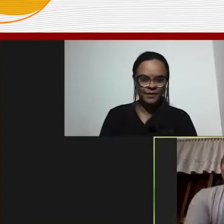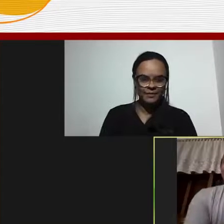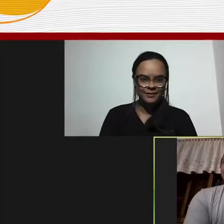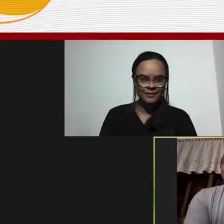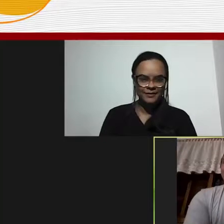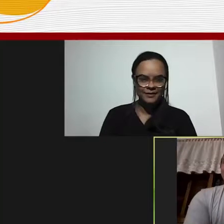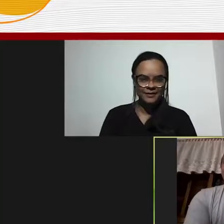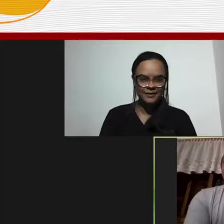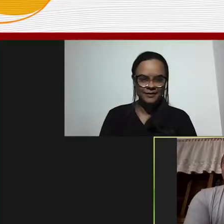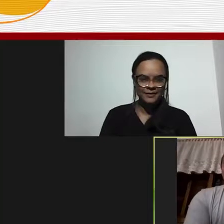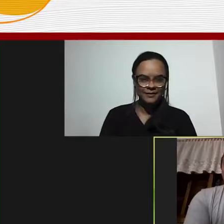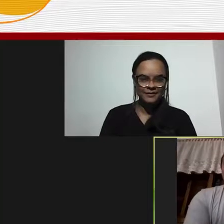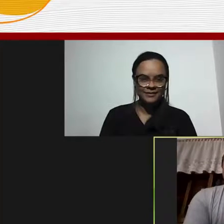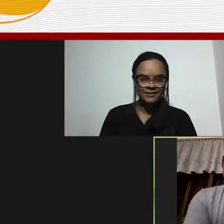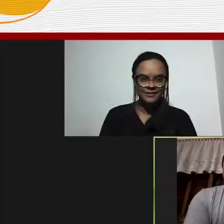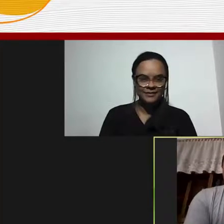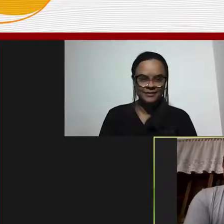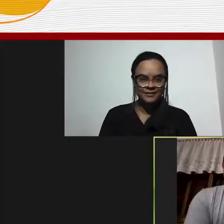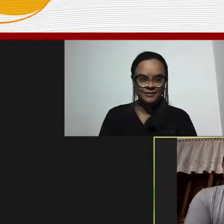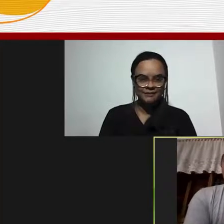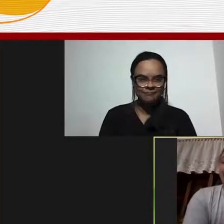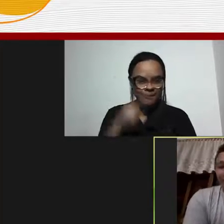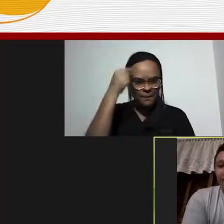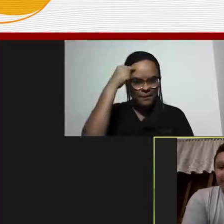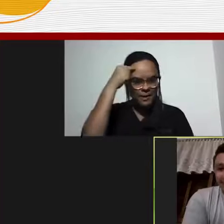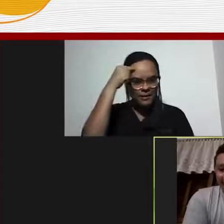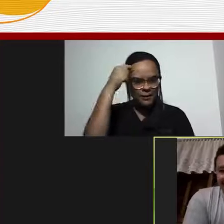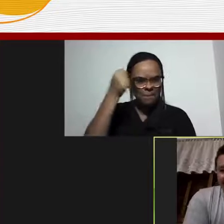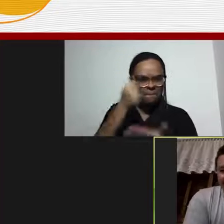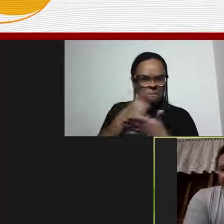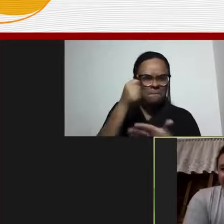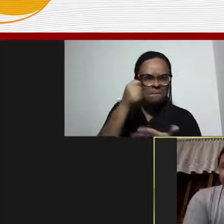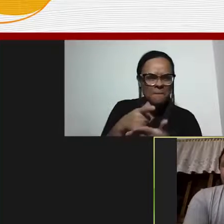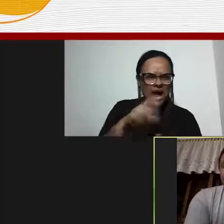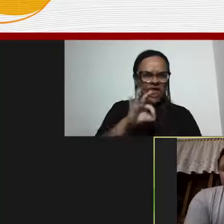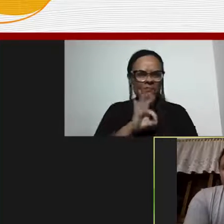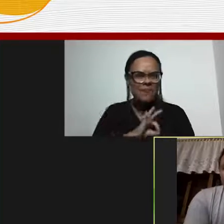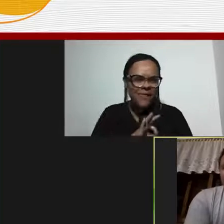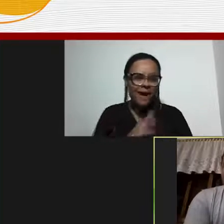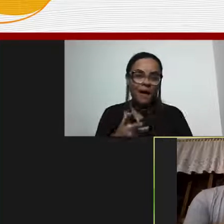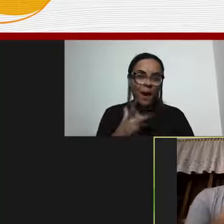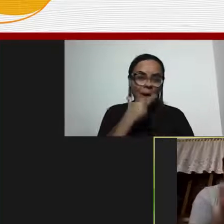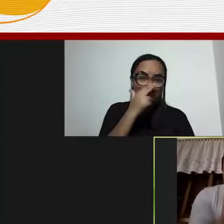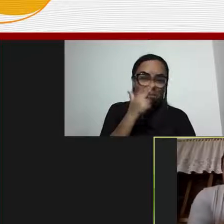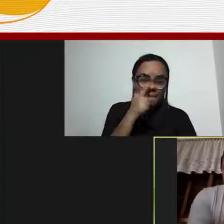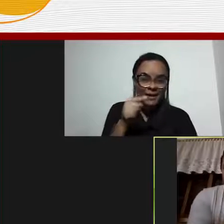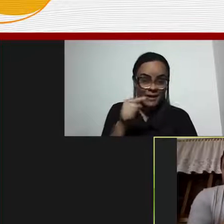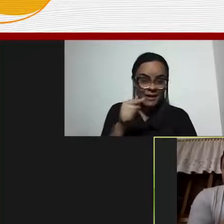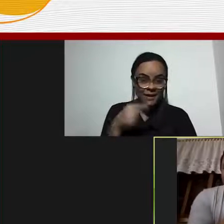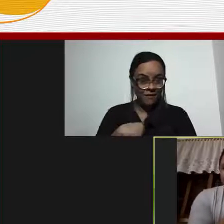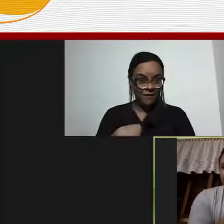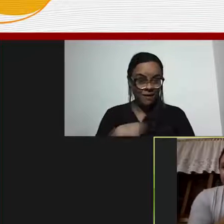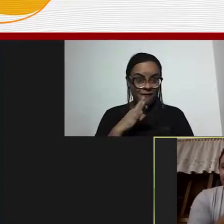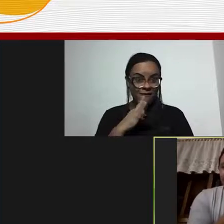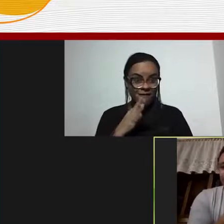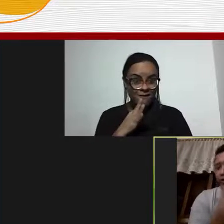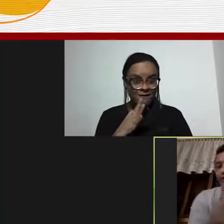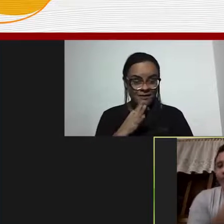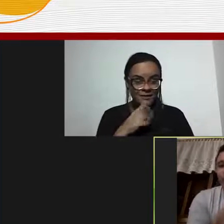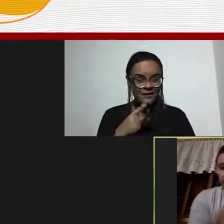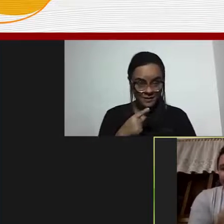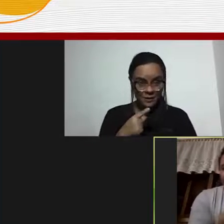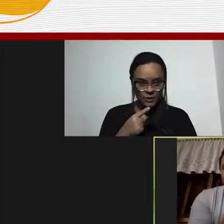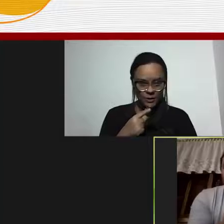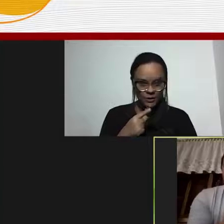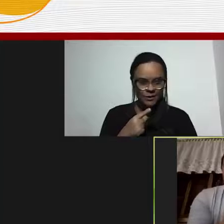né? Que achavam que compravam as medalhas. E eu, sempre, você me conhece, eu sempre fui um cara